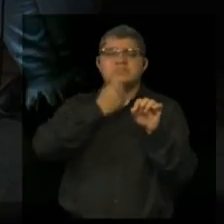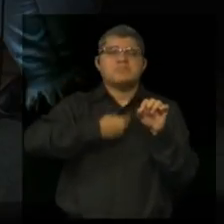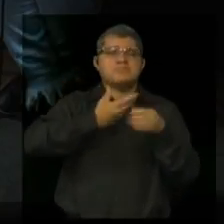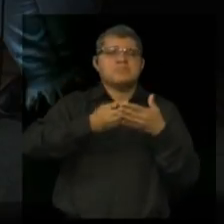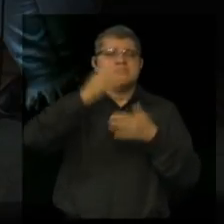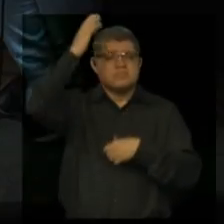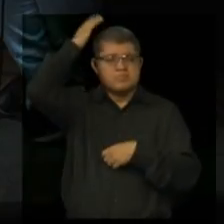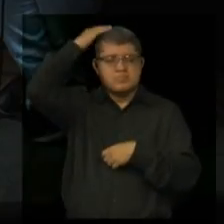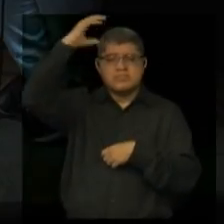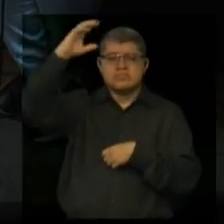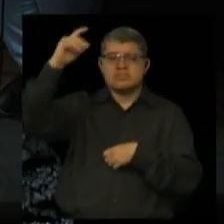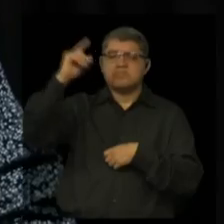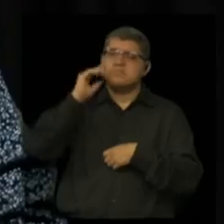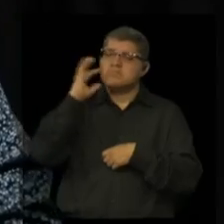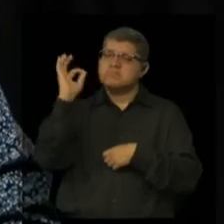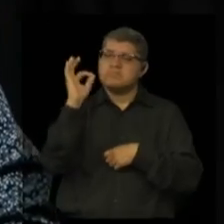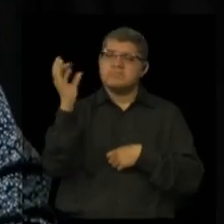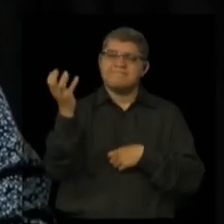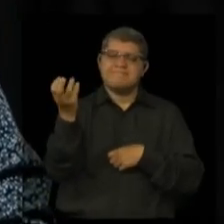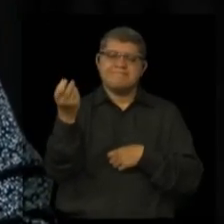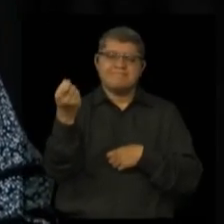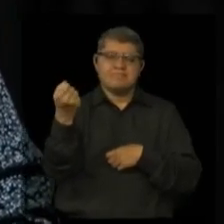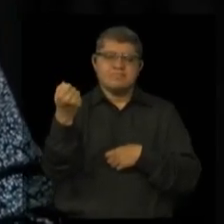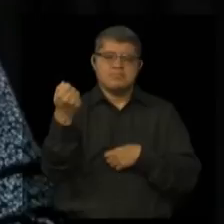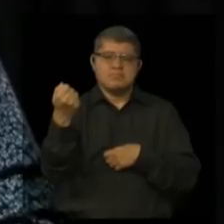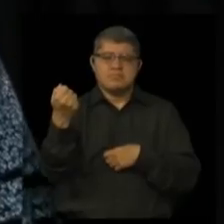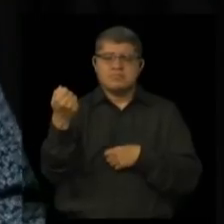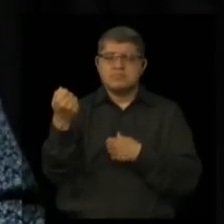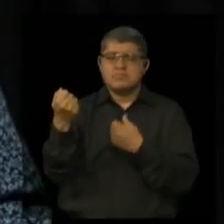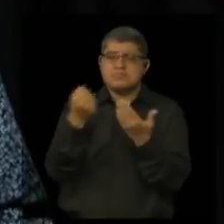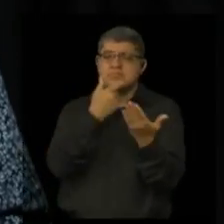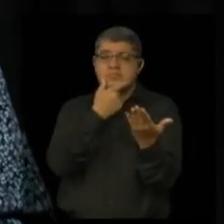Curitiba fantástico.